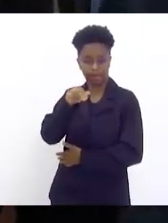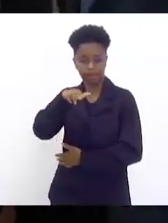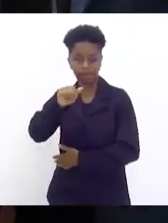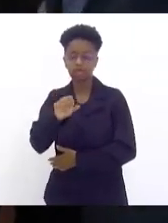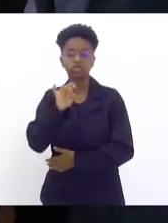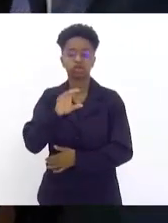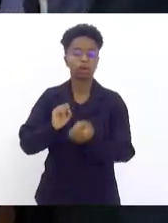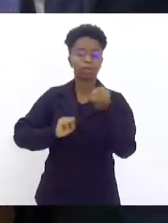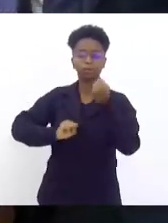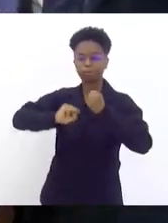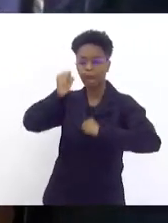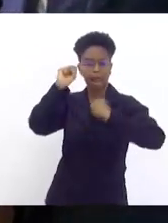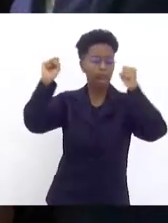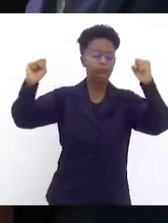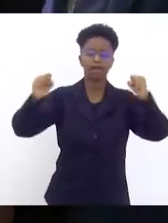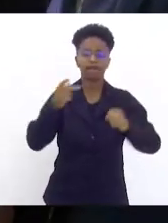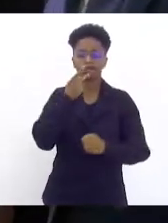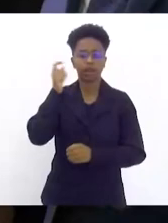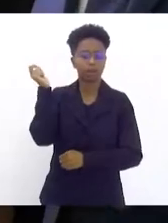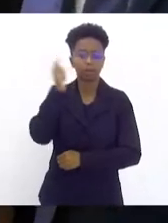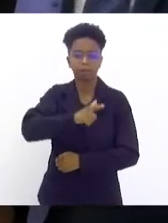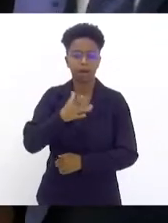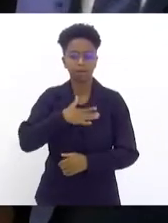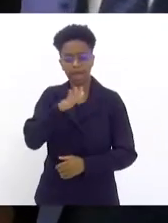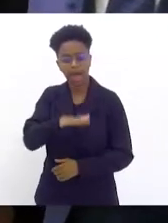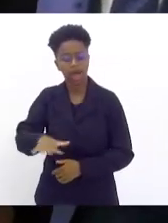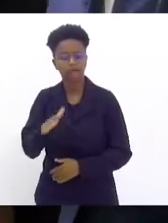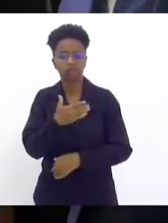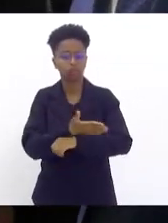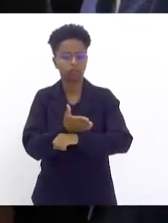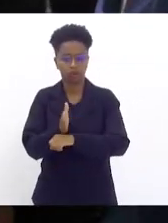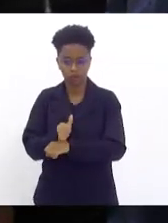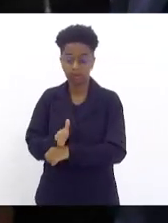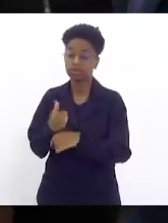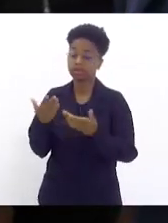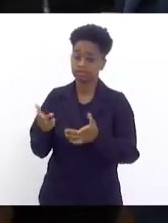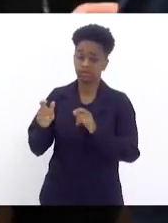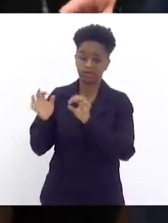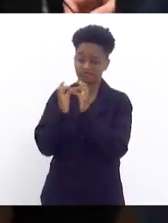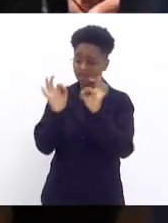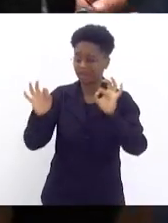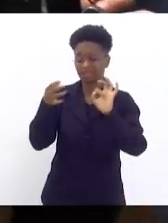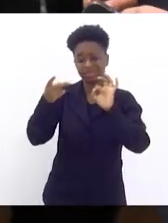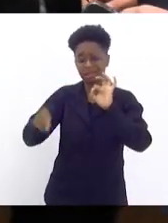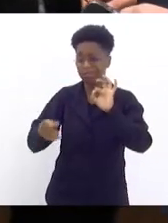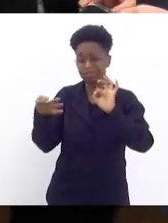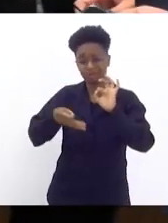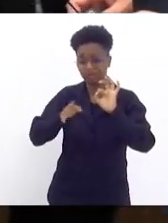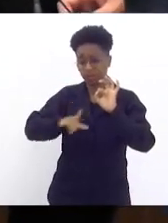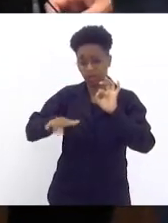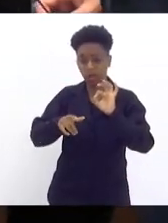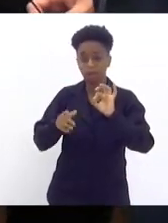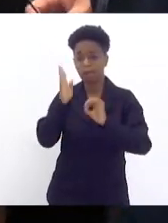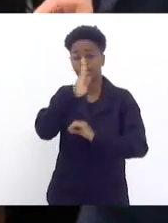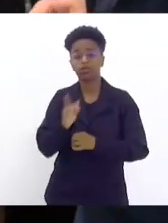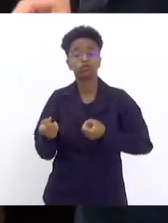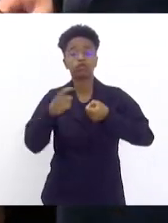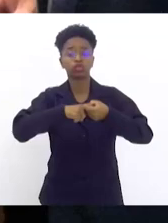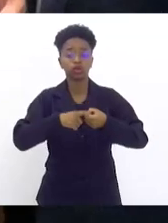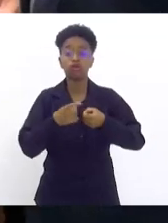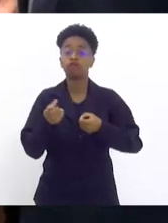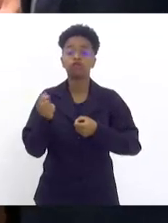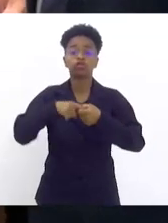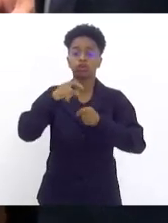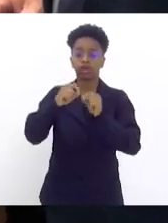estressar falando mal do meu Mercado toda hora dando passo para trás realmente o slogan dele Nunca foi tão perfeito Brasil voltou voltou